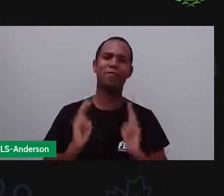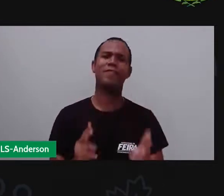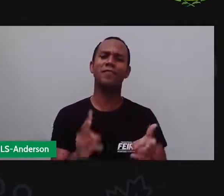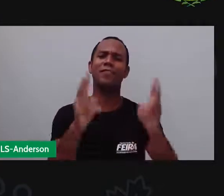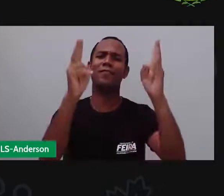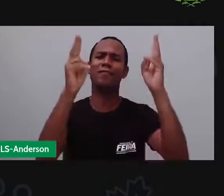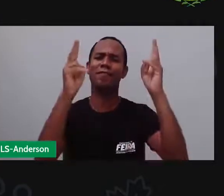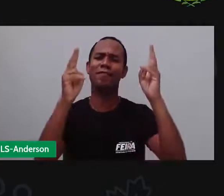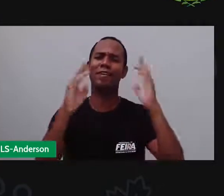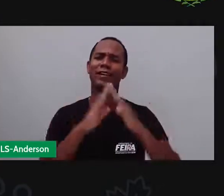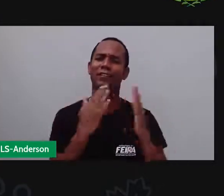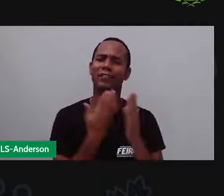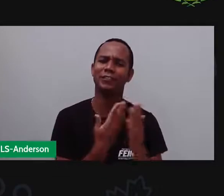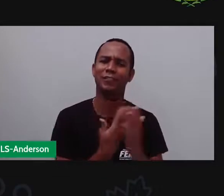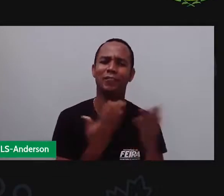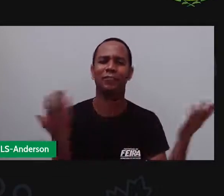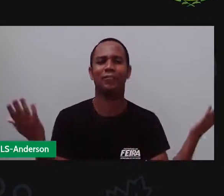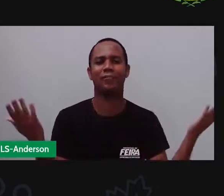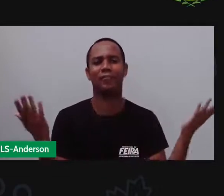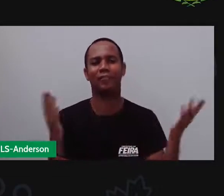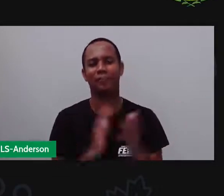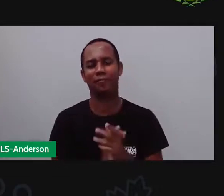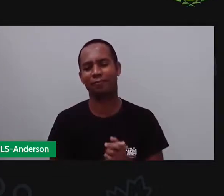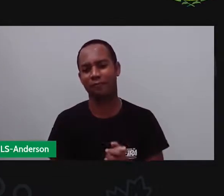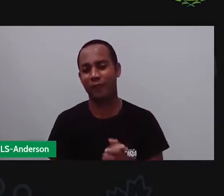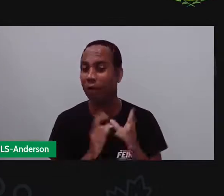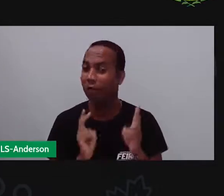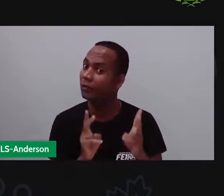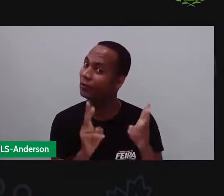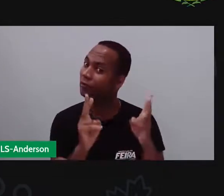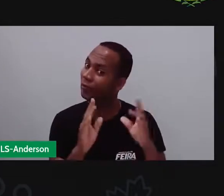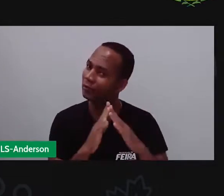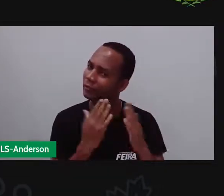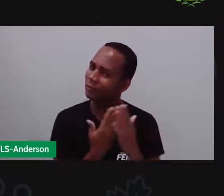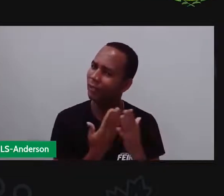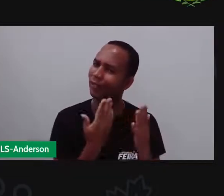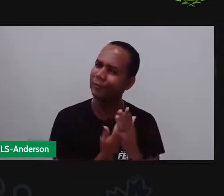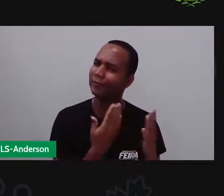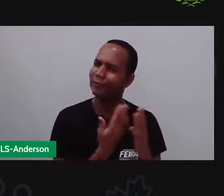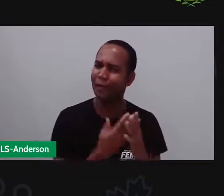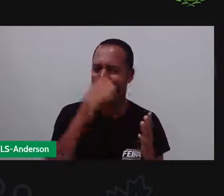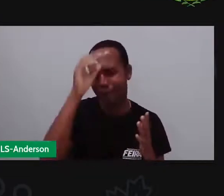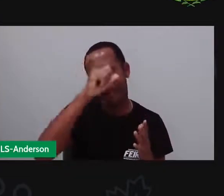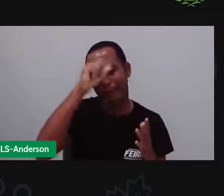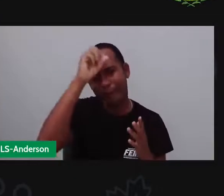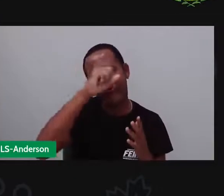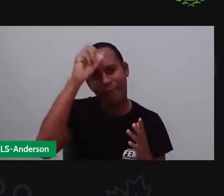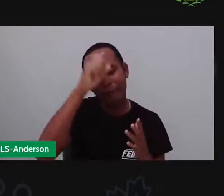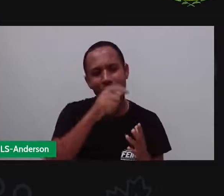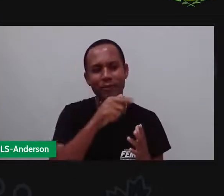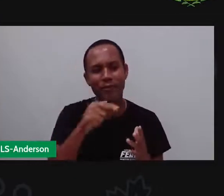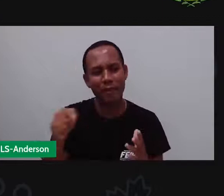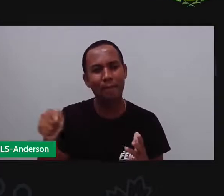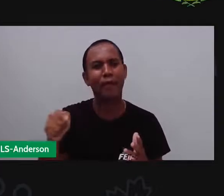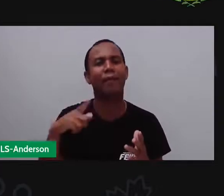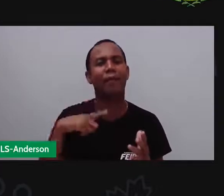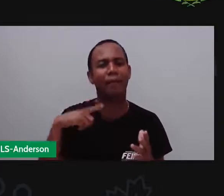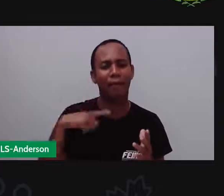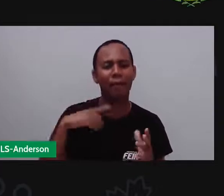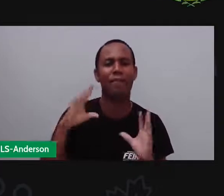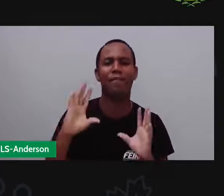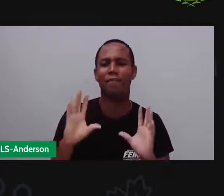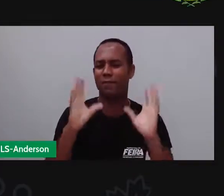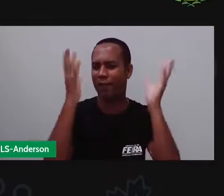de um feriado, mas vamos continuar aqui, né? Semana que vem não vamos falar de festa, mas estaremos